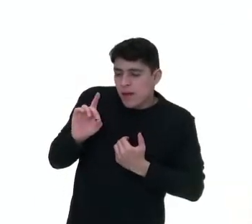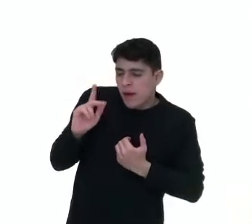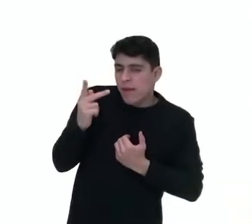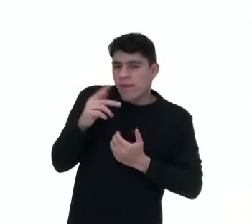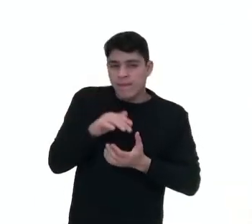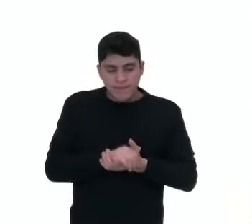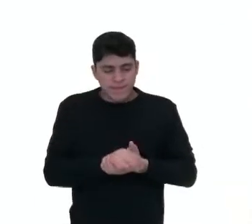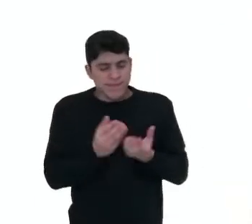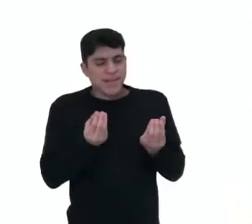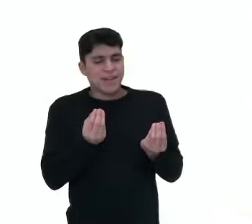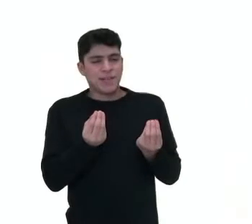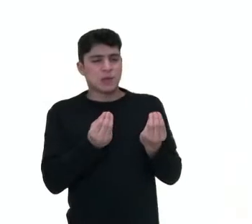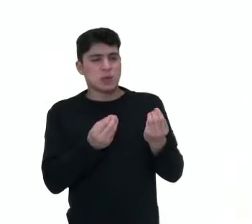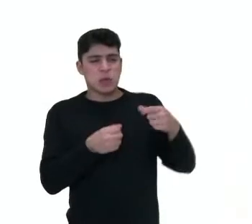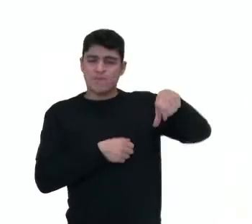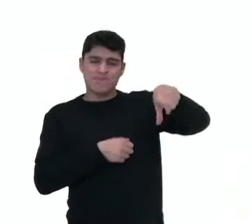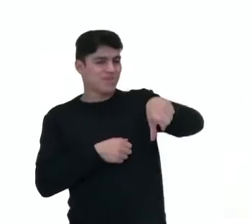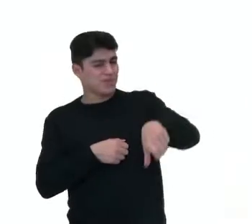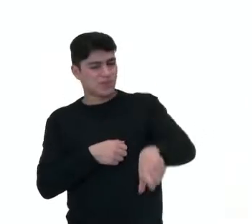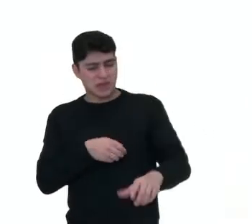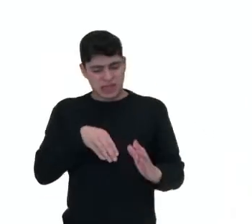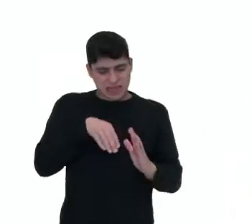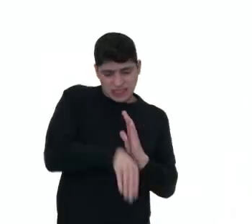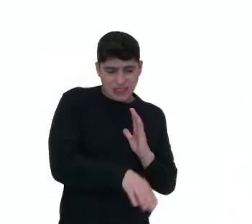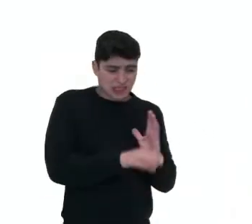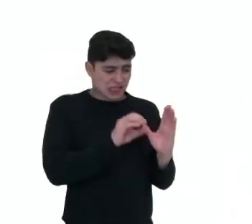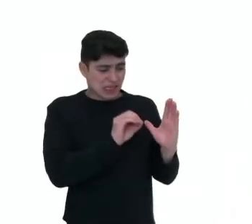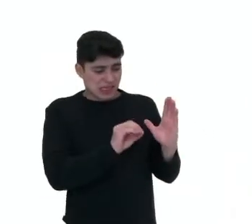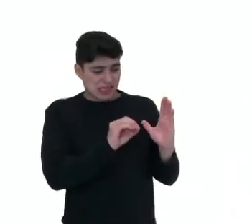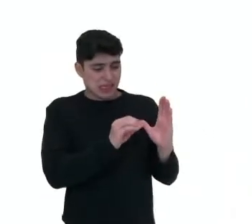Baixo desenvolvimento, então vamos ver aqui, de 0 até